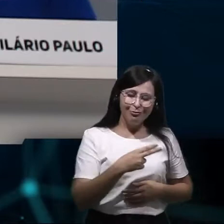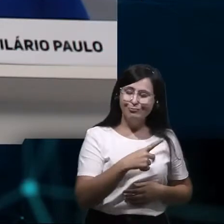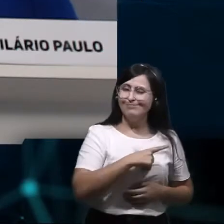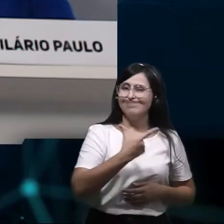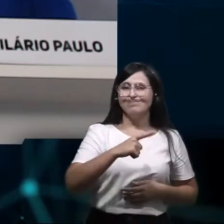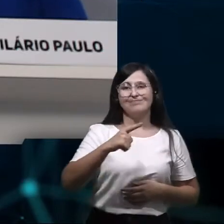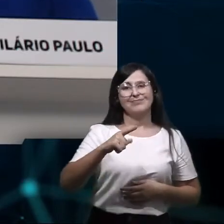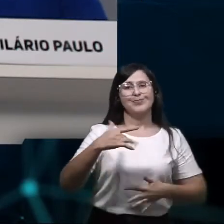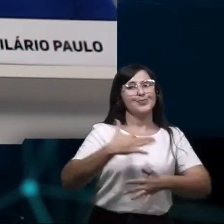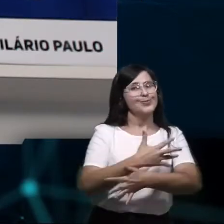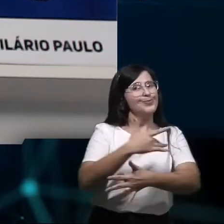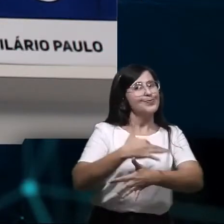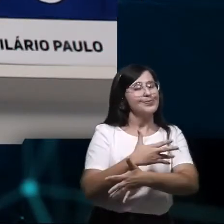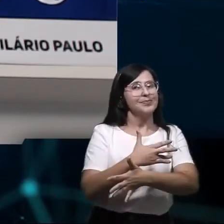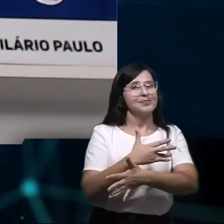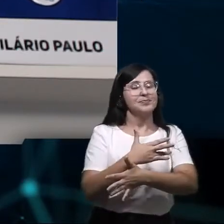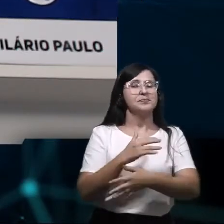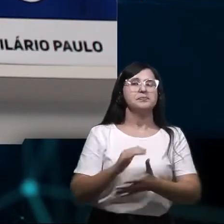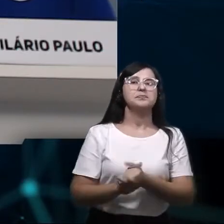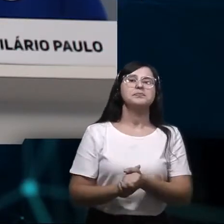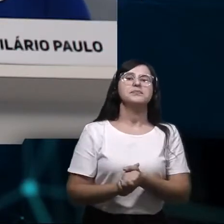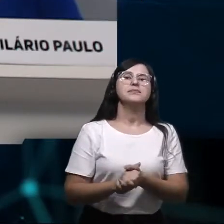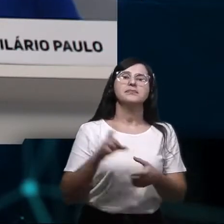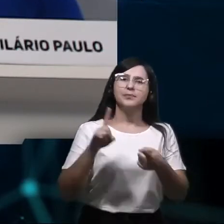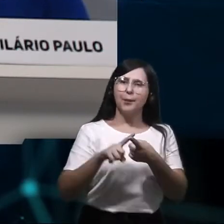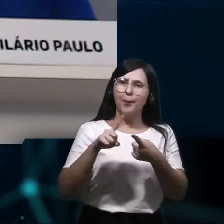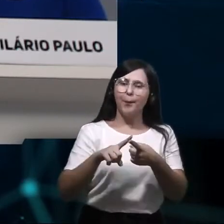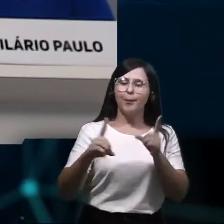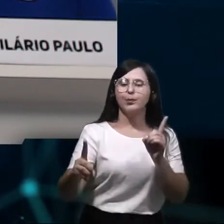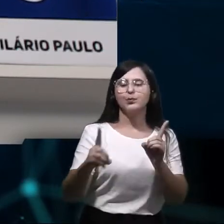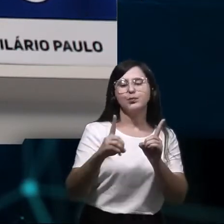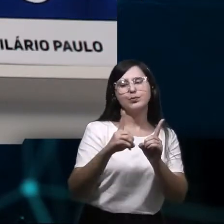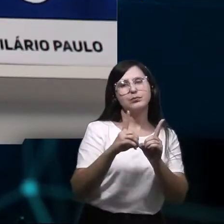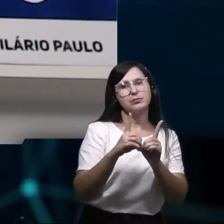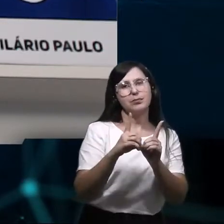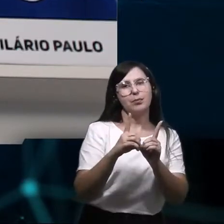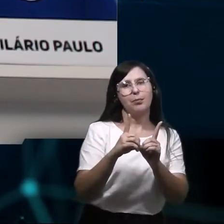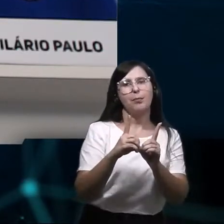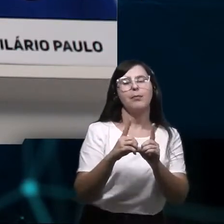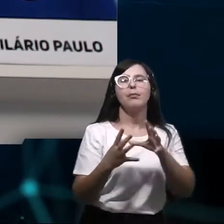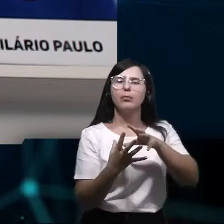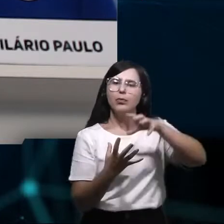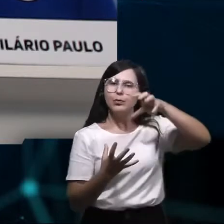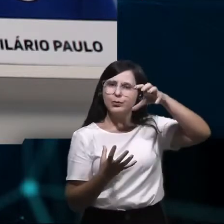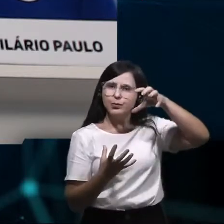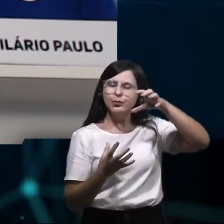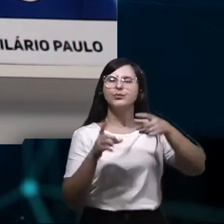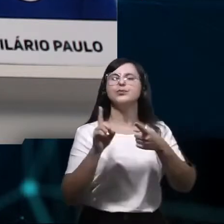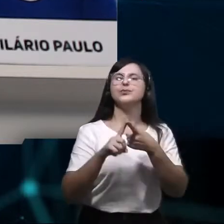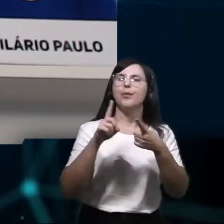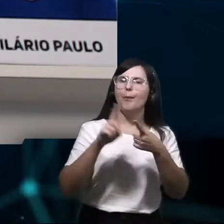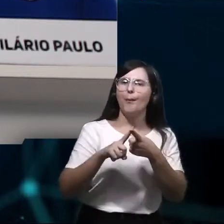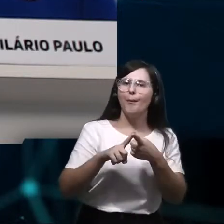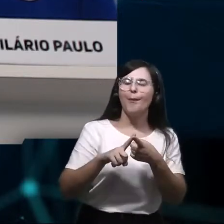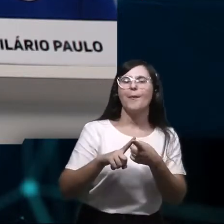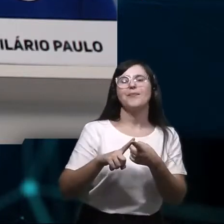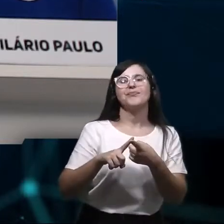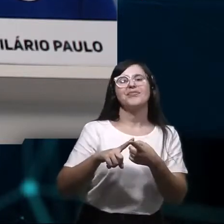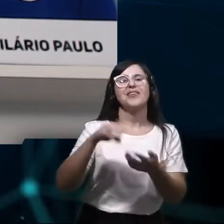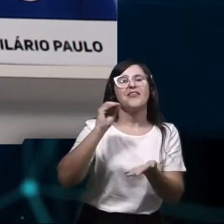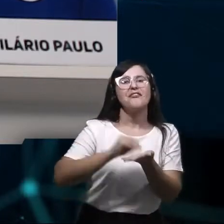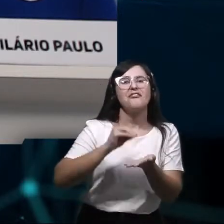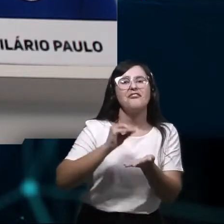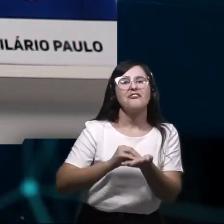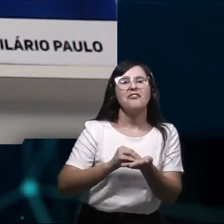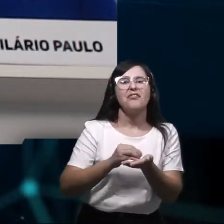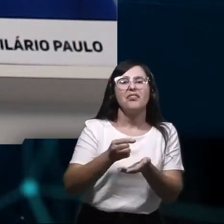tem mais cirurgia em nossa cidade, questão do atendimento ao idoso, a falta de remédio de pressão, a falta